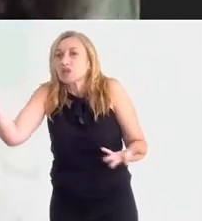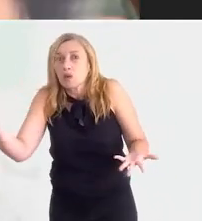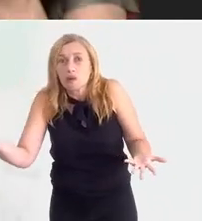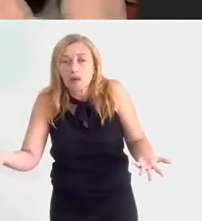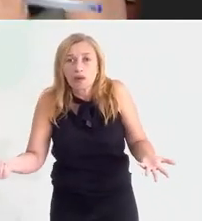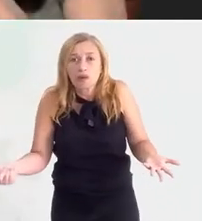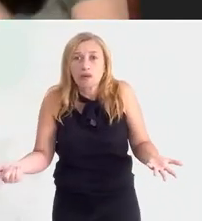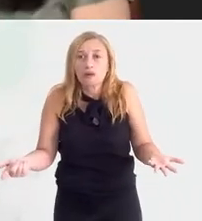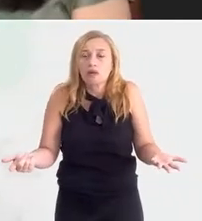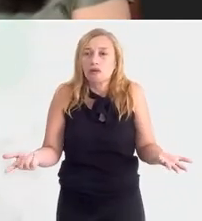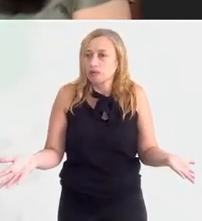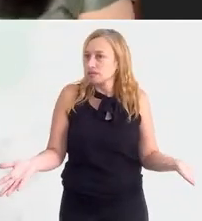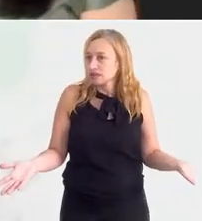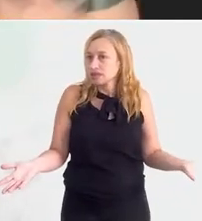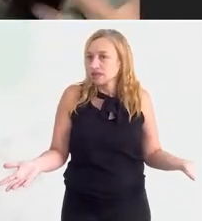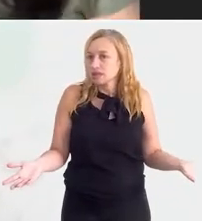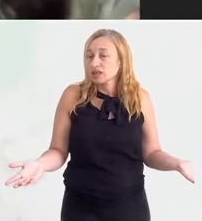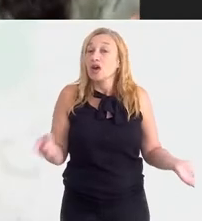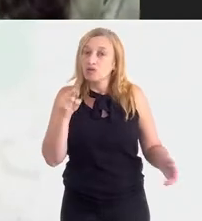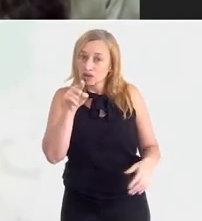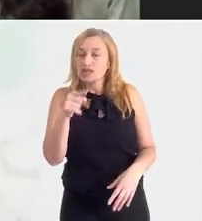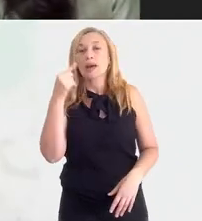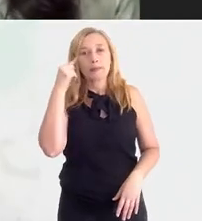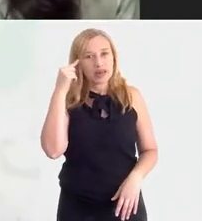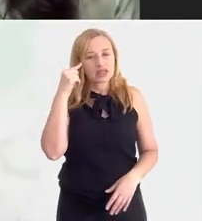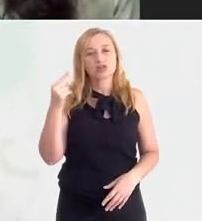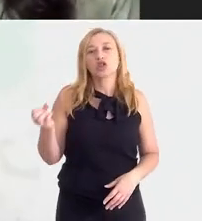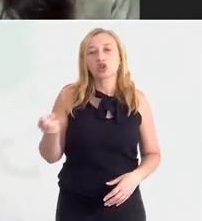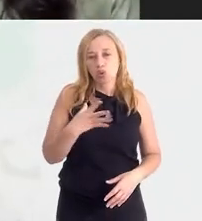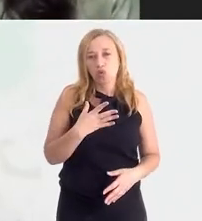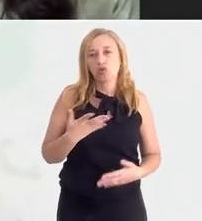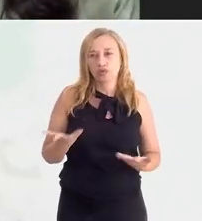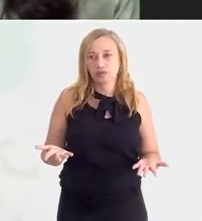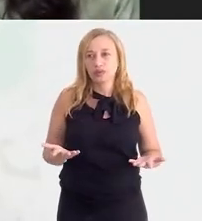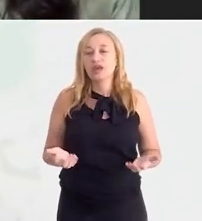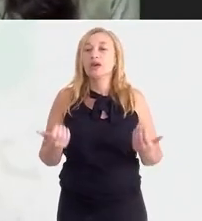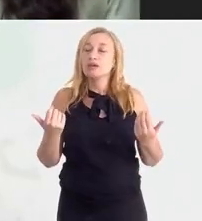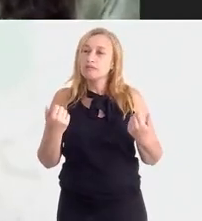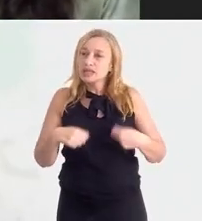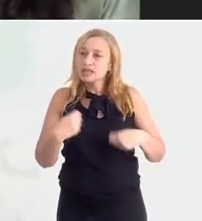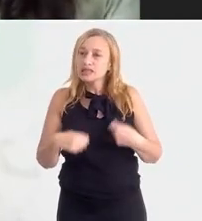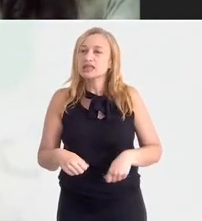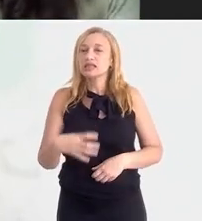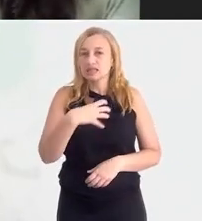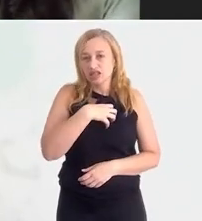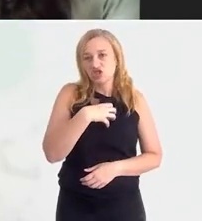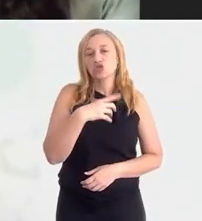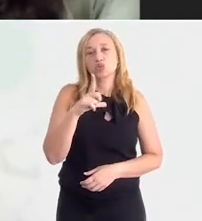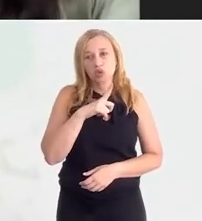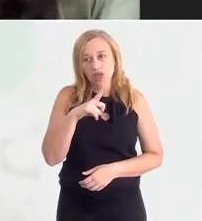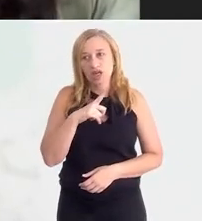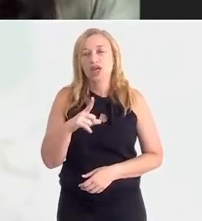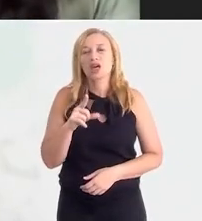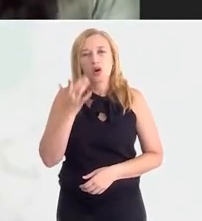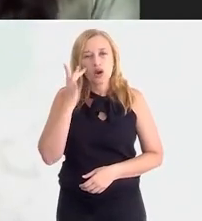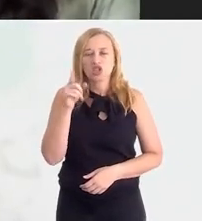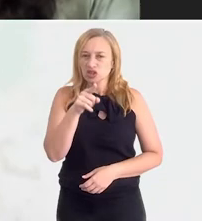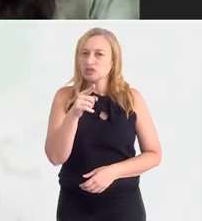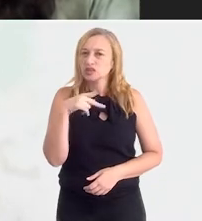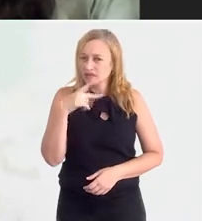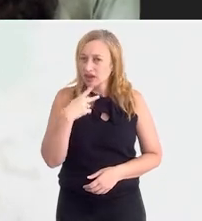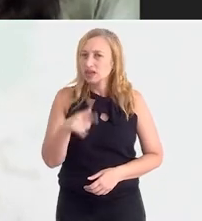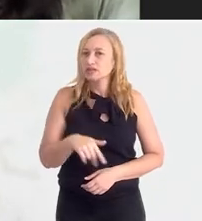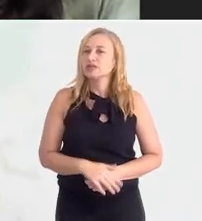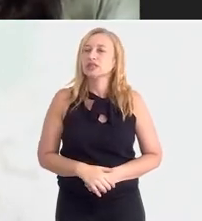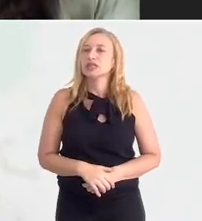esse raio dessas fórmulas. É isso que você pensa quando você é mais novo. Então tem que fazer sentido. Eu acho que é disso que você está